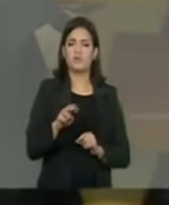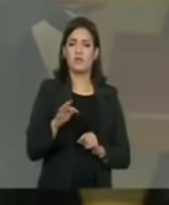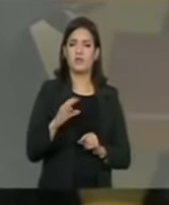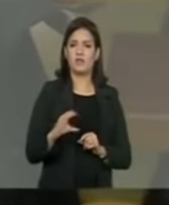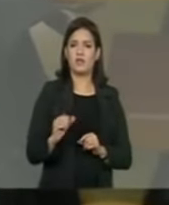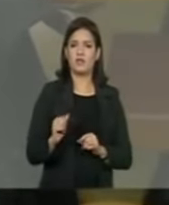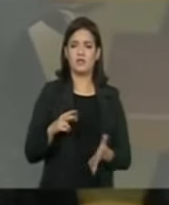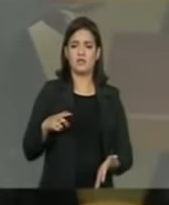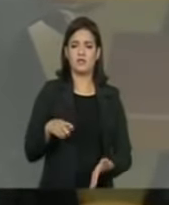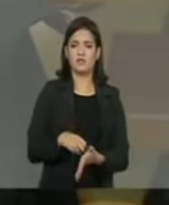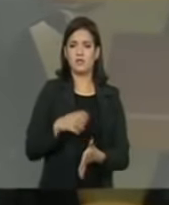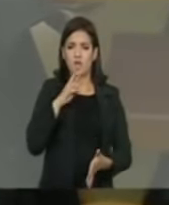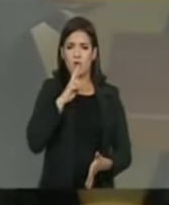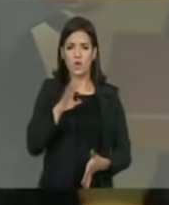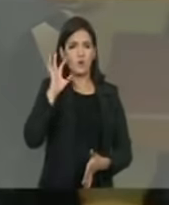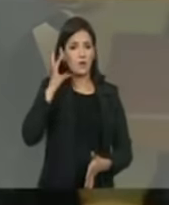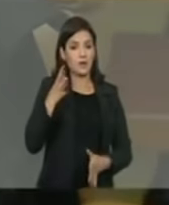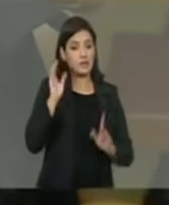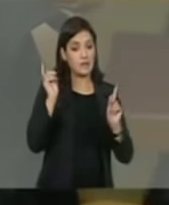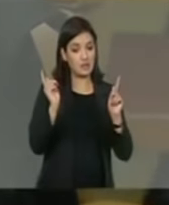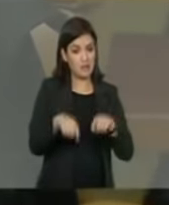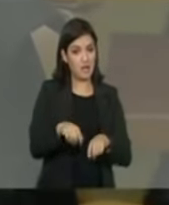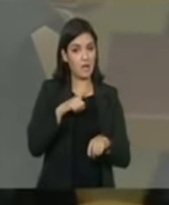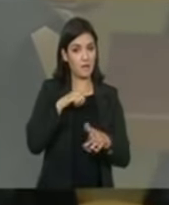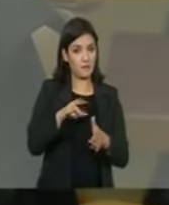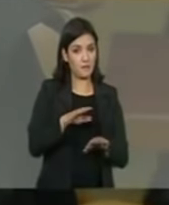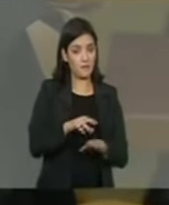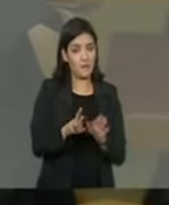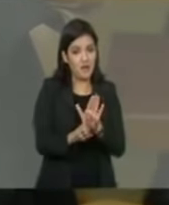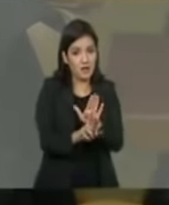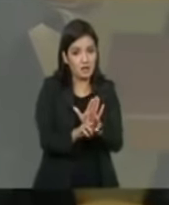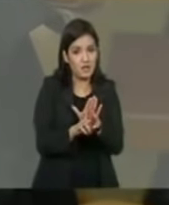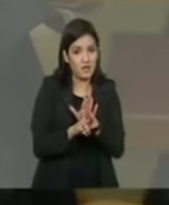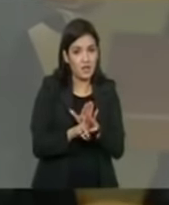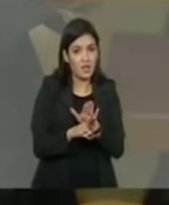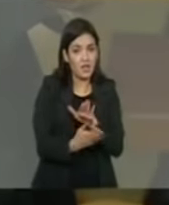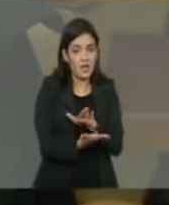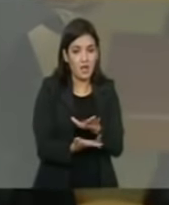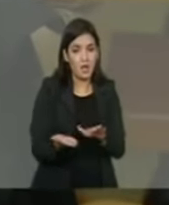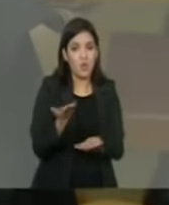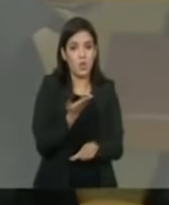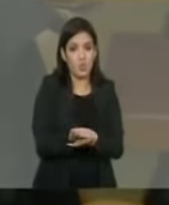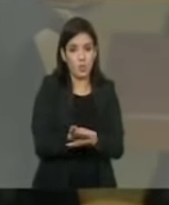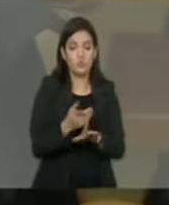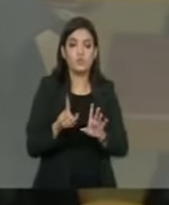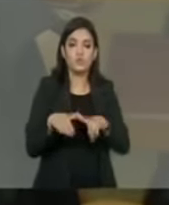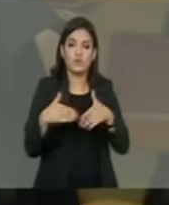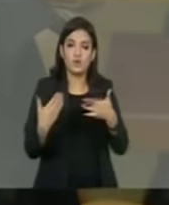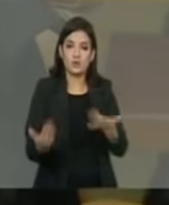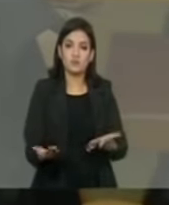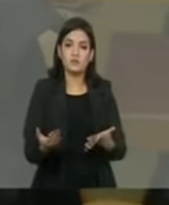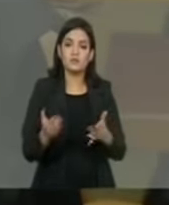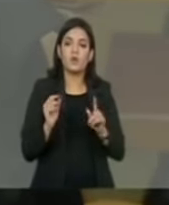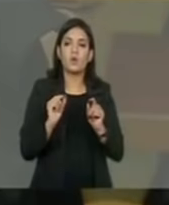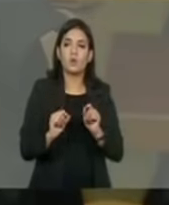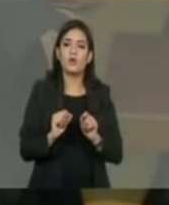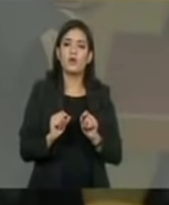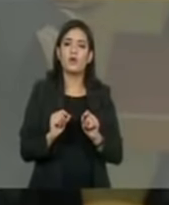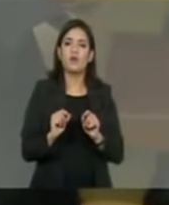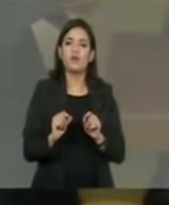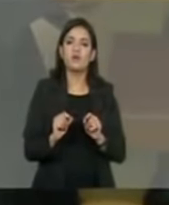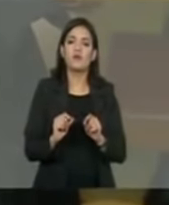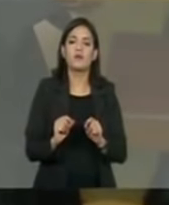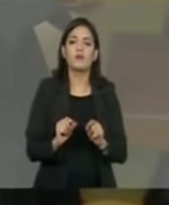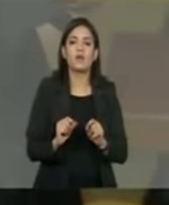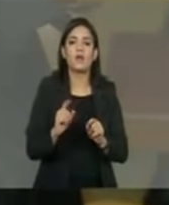sujeita a recurso instituída portanto da autoridade da coisa julgada pois destaca o